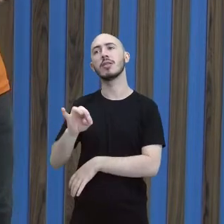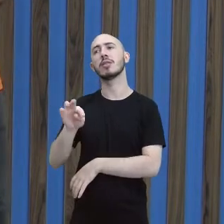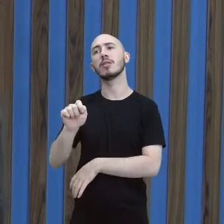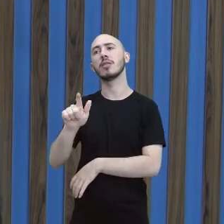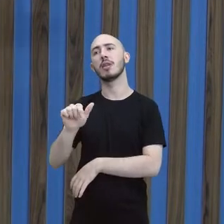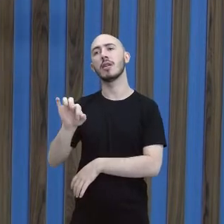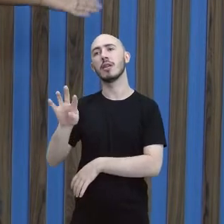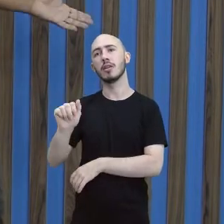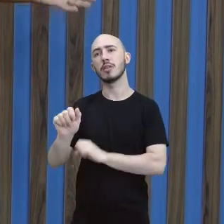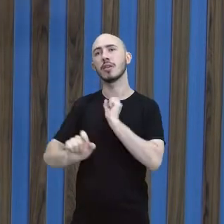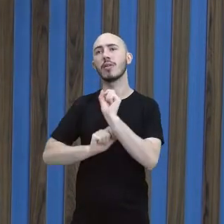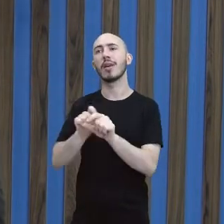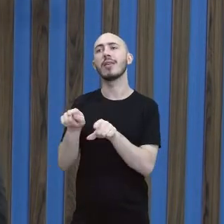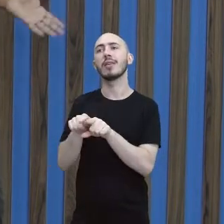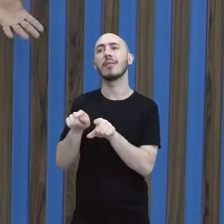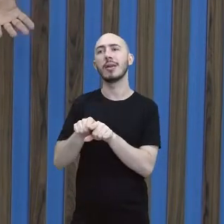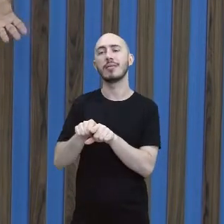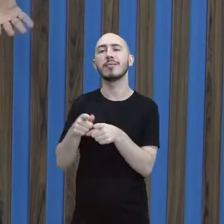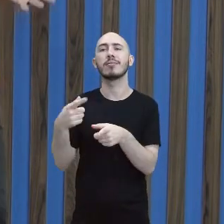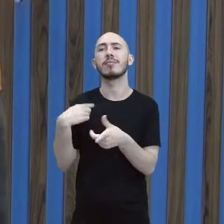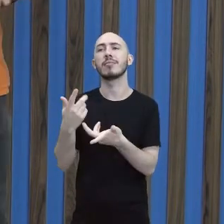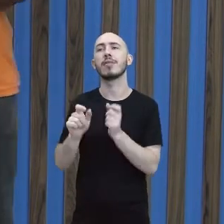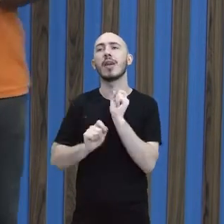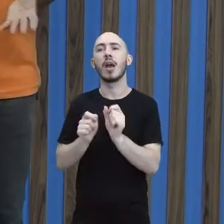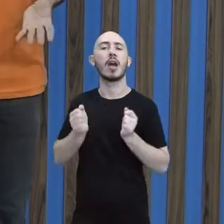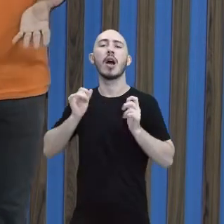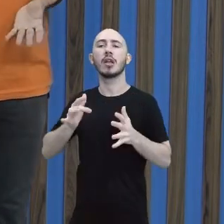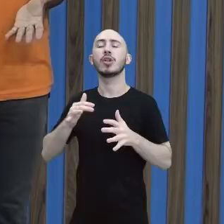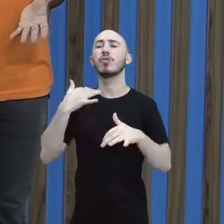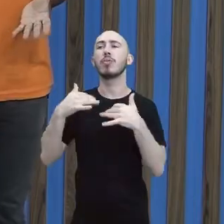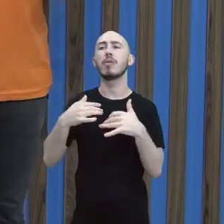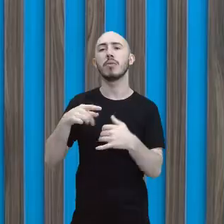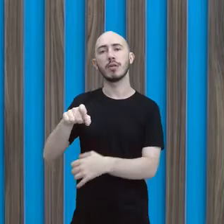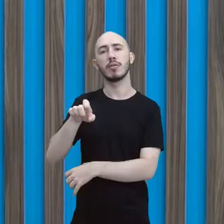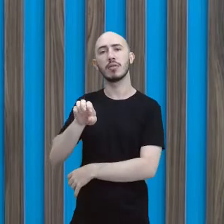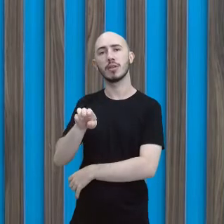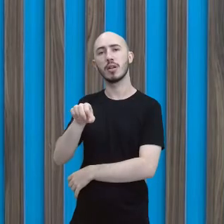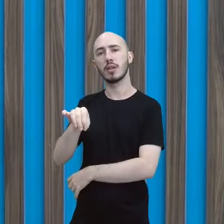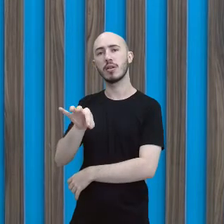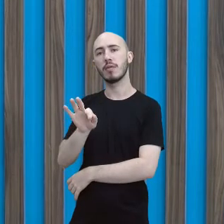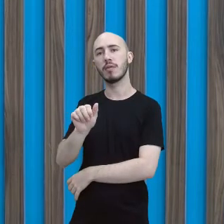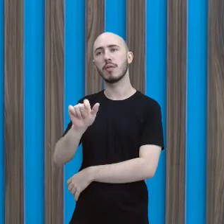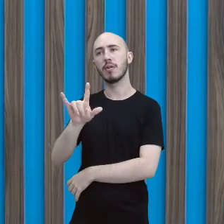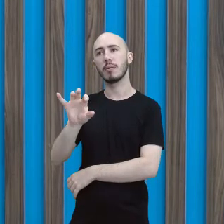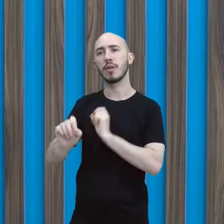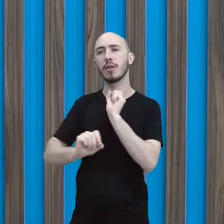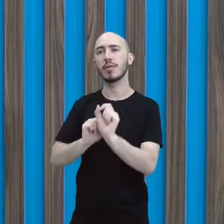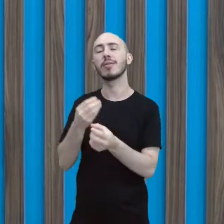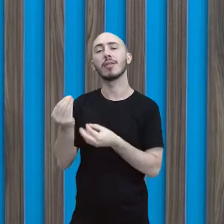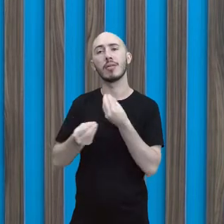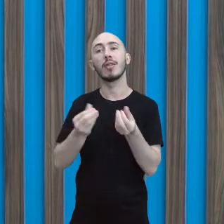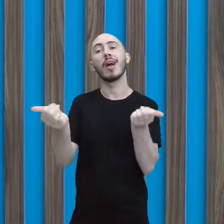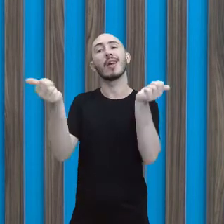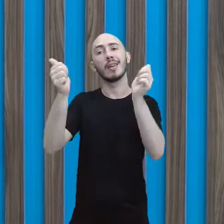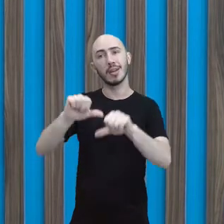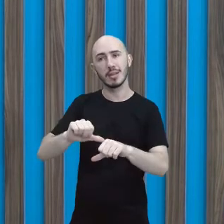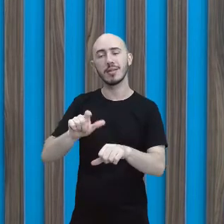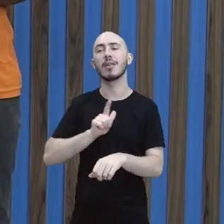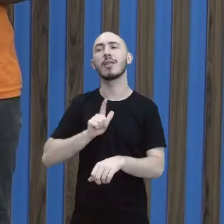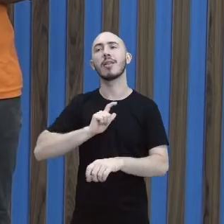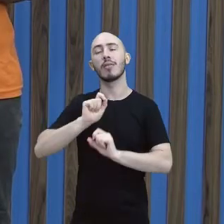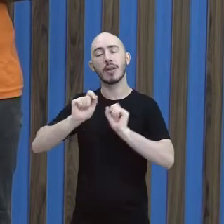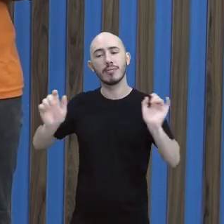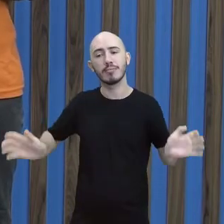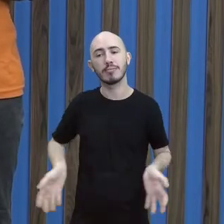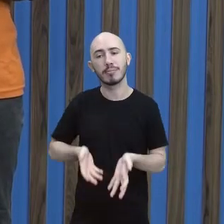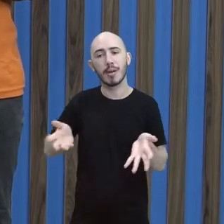alguém da África, o cara vai dizer, não, tu vai tomar meu lugar? Se alguém da Síria vai tomar meu lugar, tá? Então a crise, isso aí tudinho, professor, faz com que